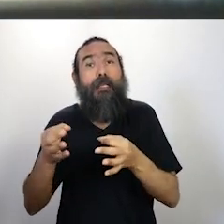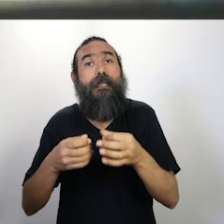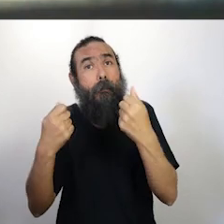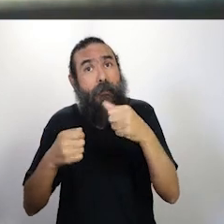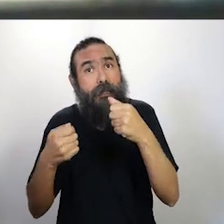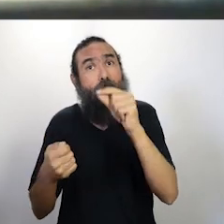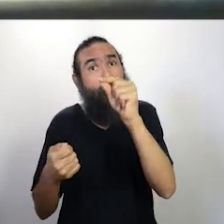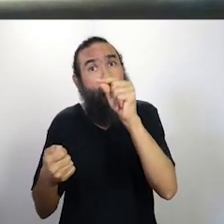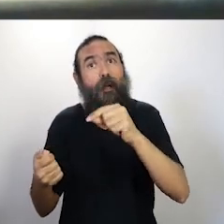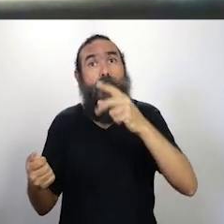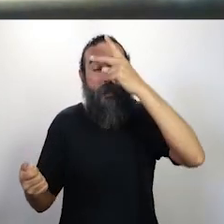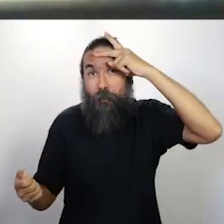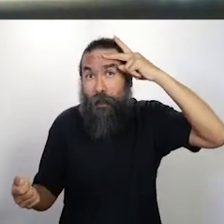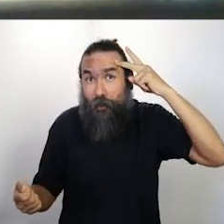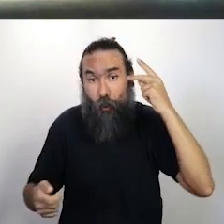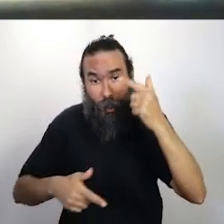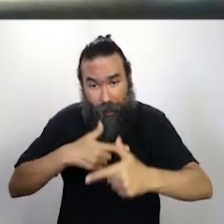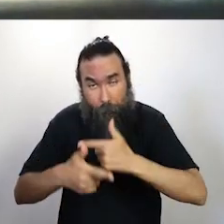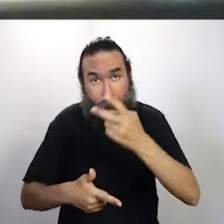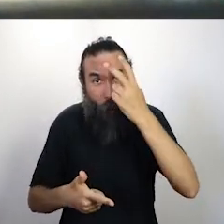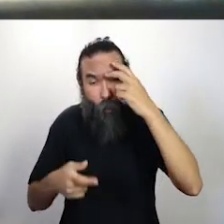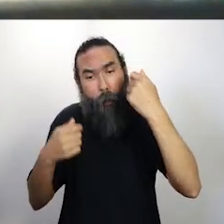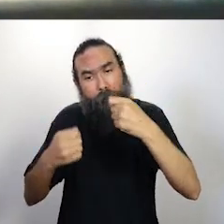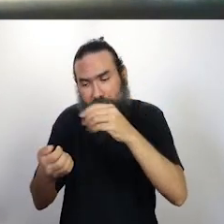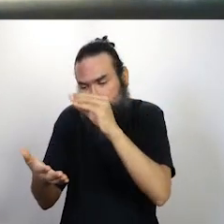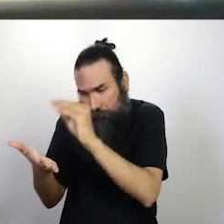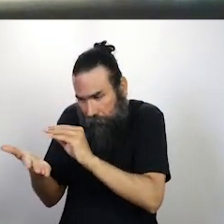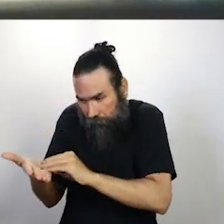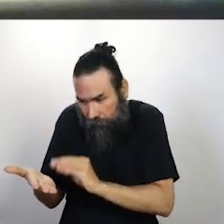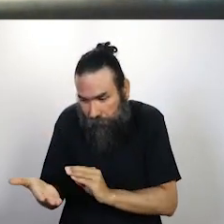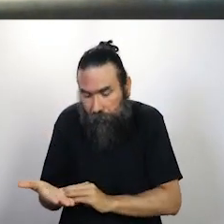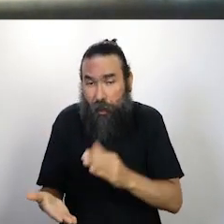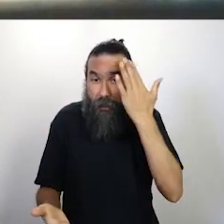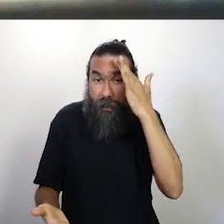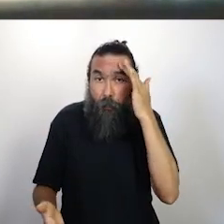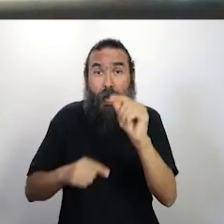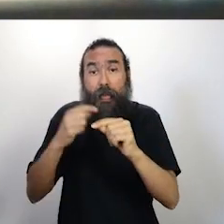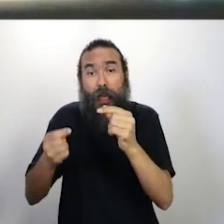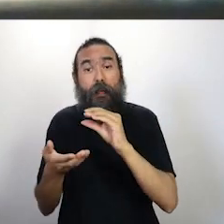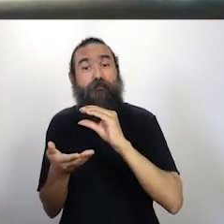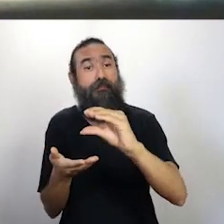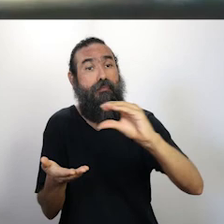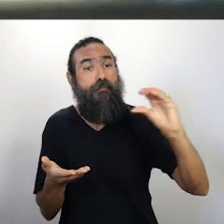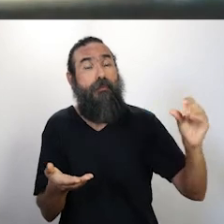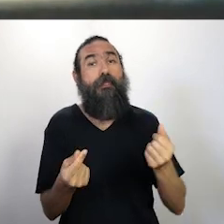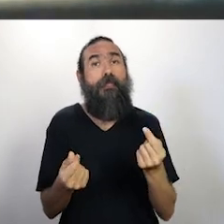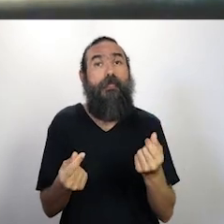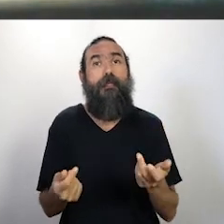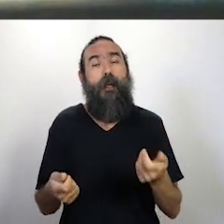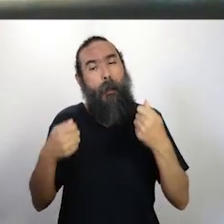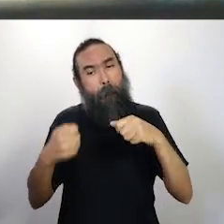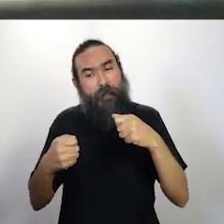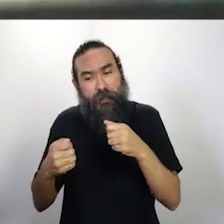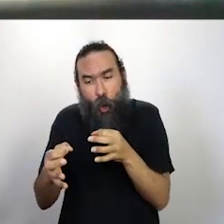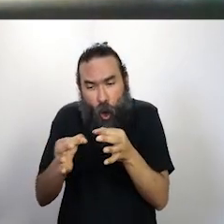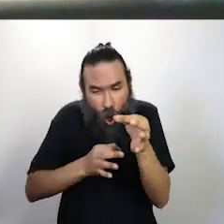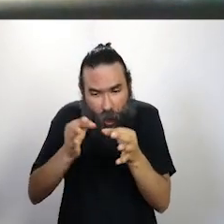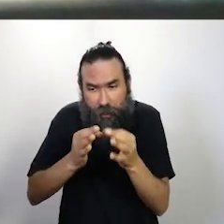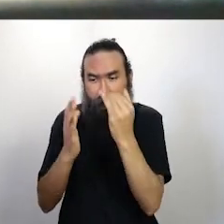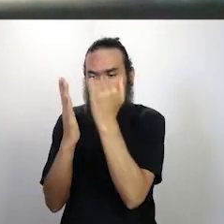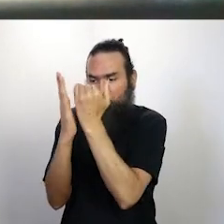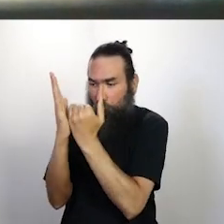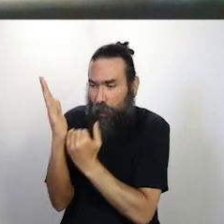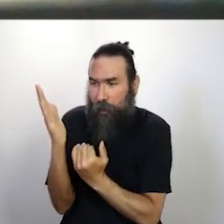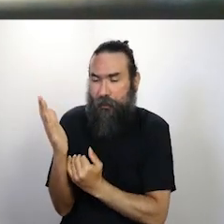toque de caixa tem que prever porque você vai você vai ter que descrever a sua programação orçamentária então é